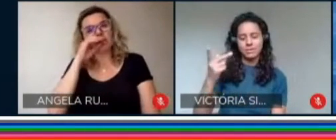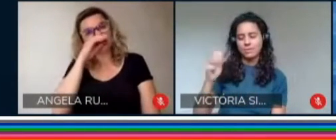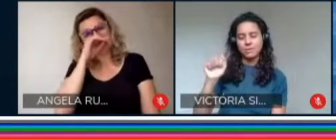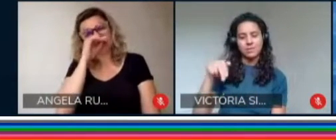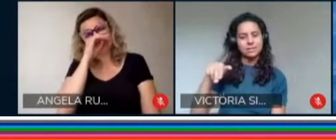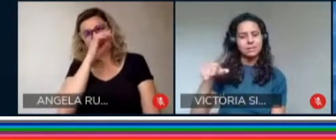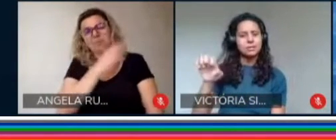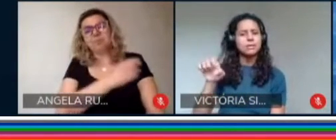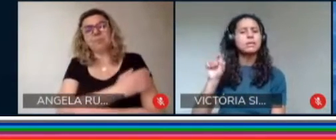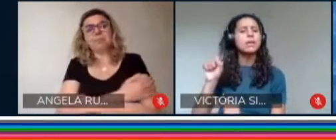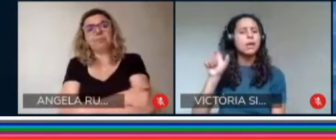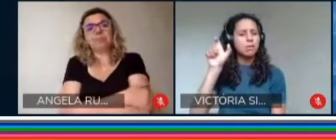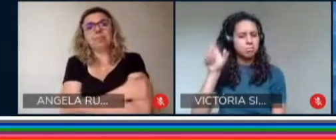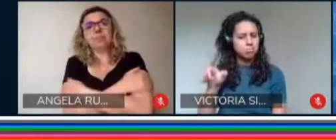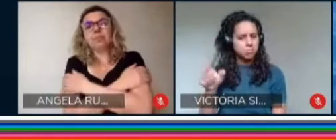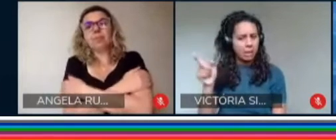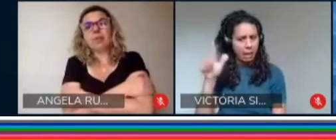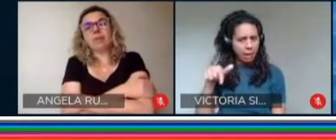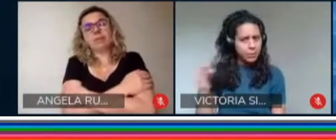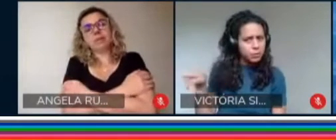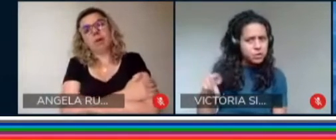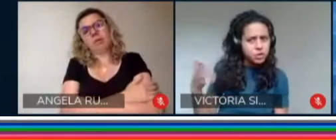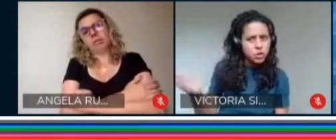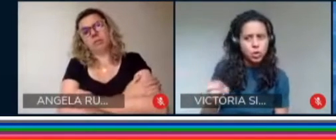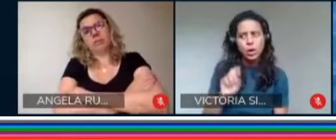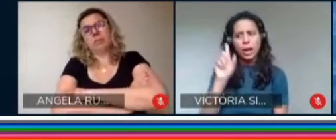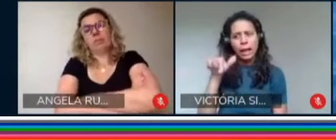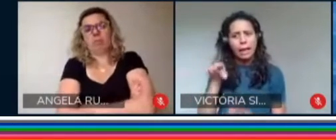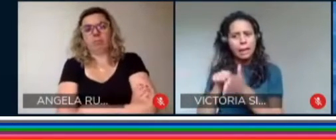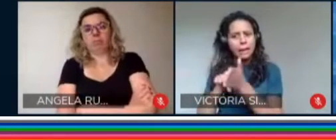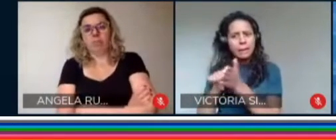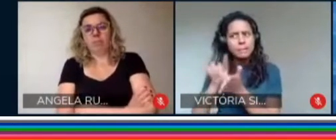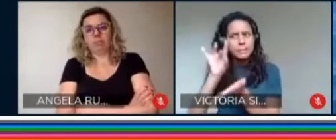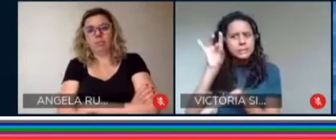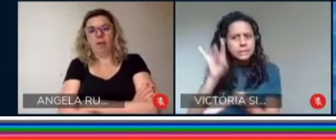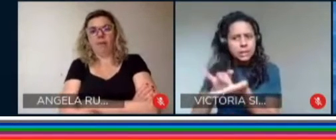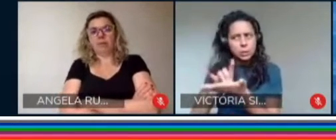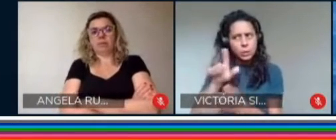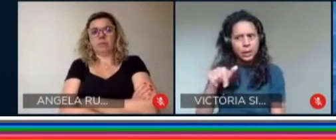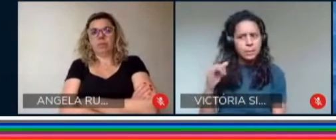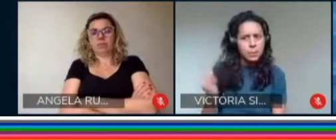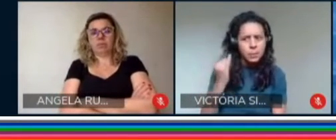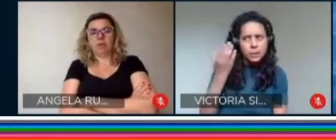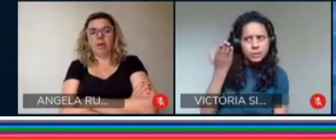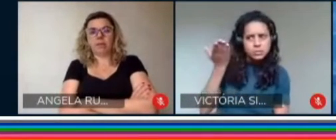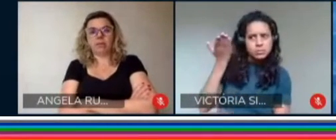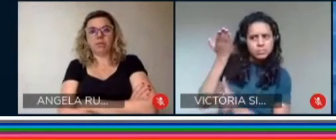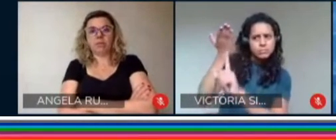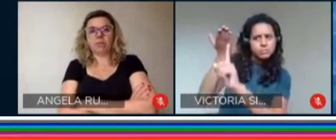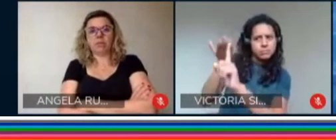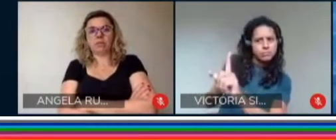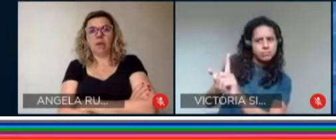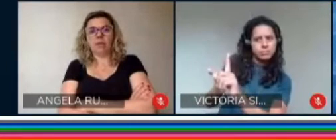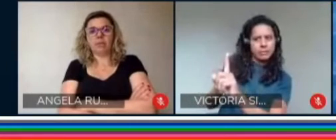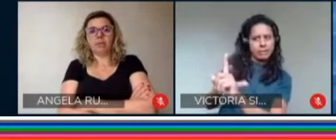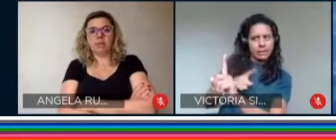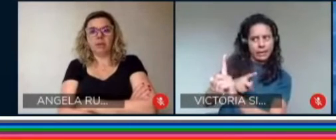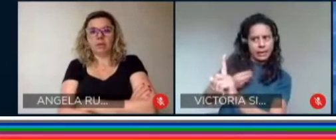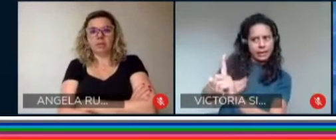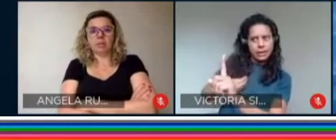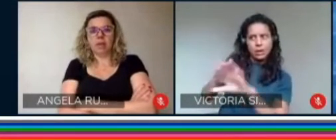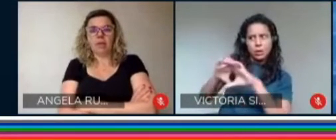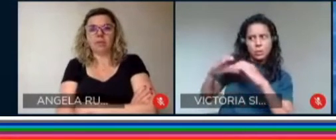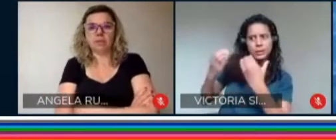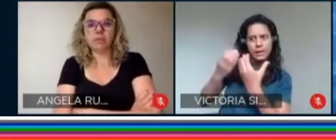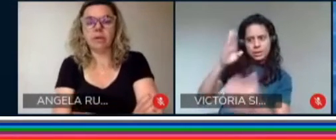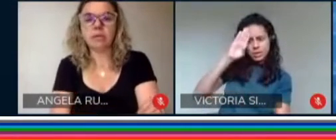ela é uma pessoa, uma pesquisadora relevante na qual eu devo me basear no meu trabalho. A própria fonte de